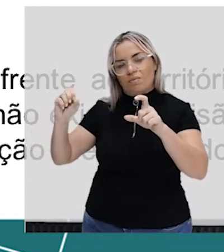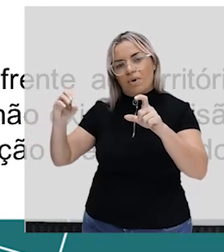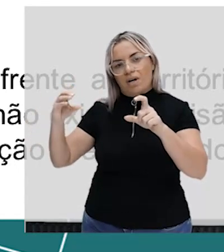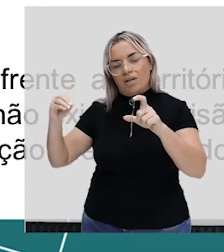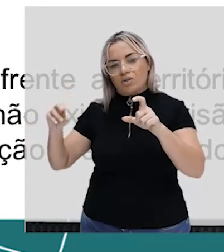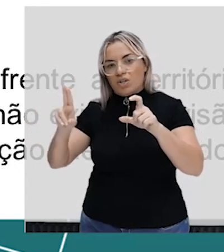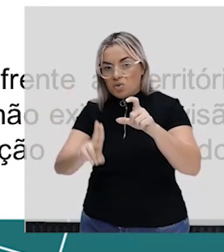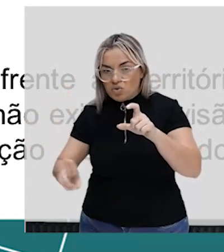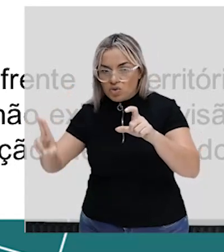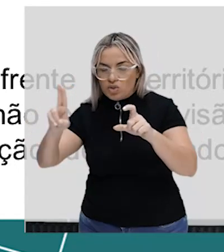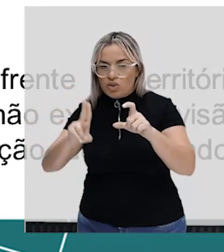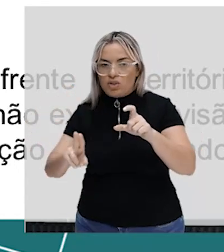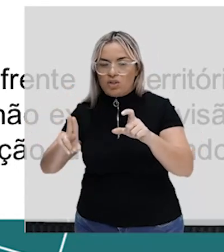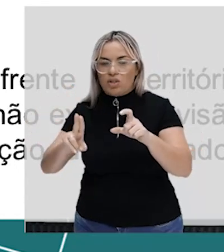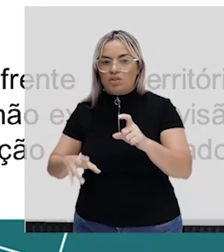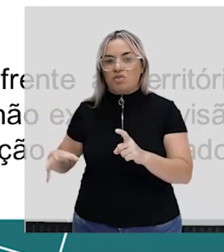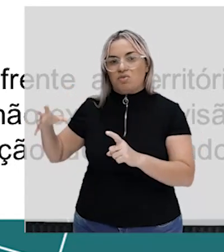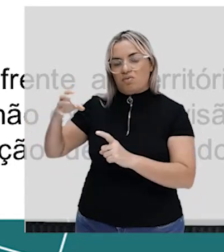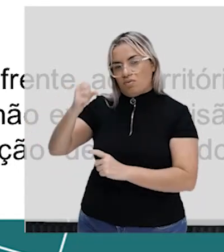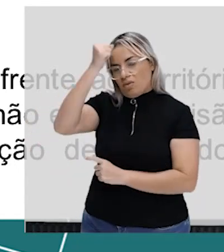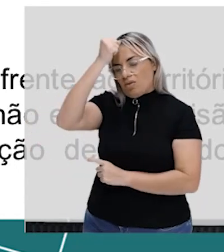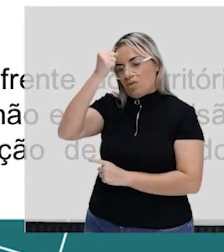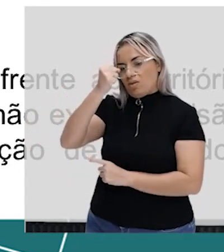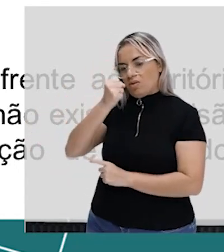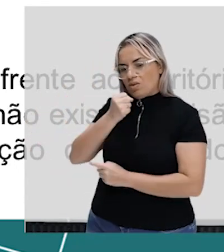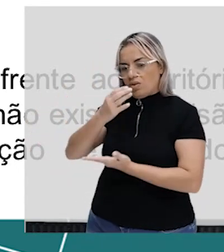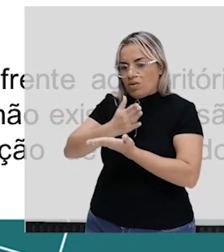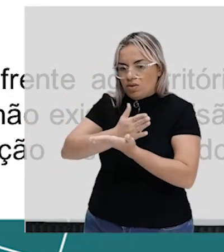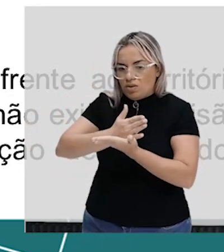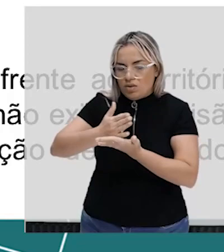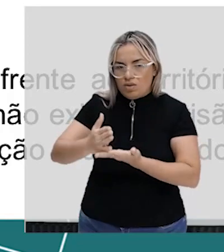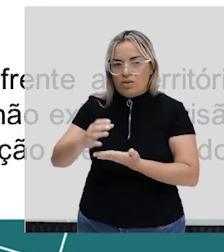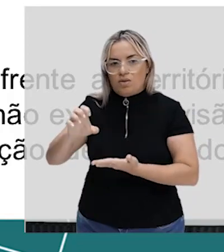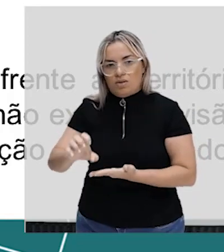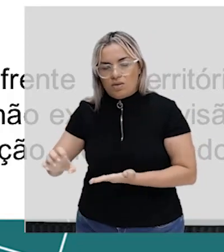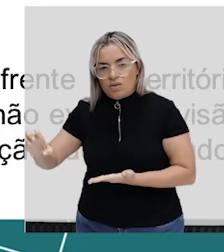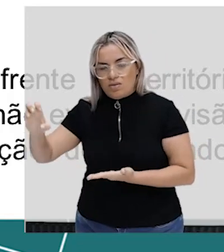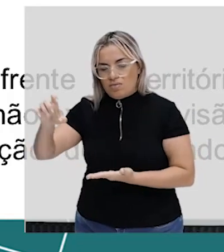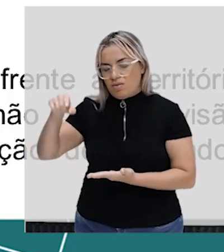terroristas. Mas isso começou a colocar a própria região